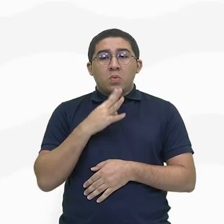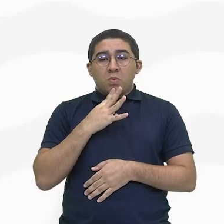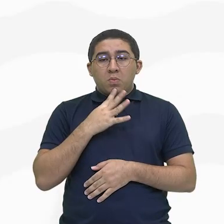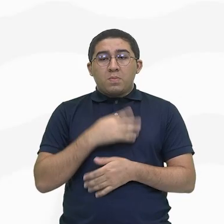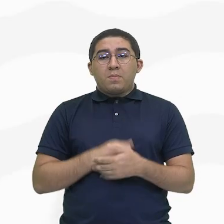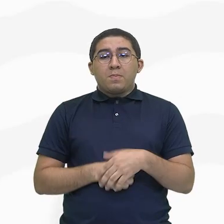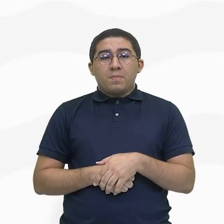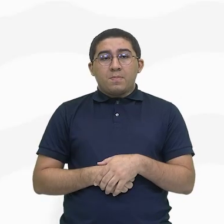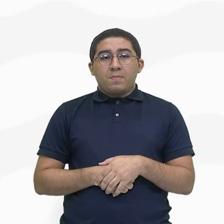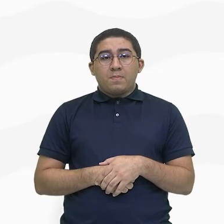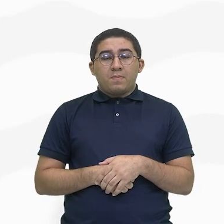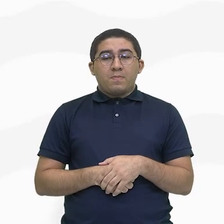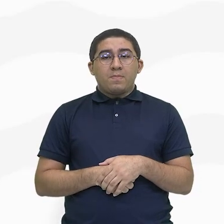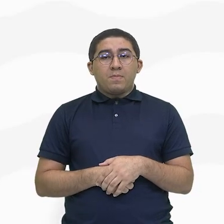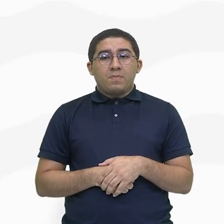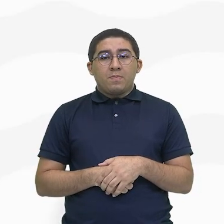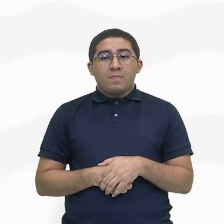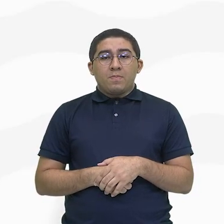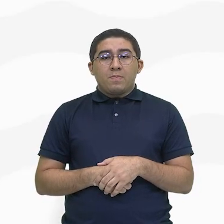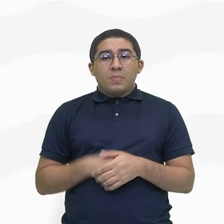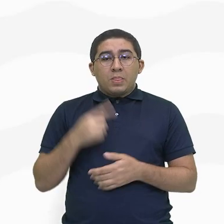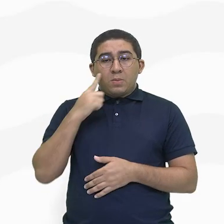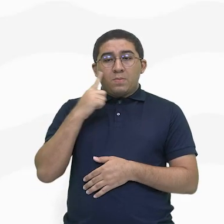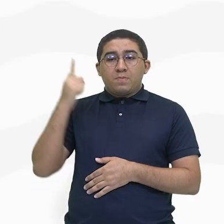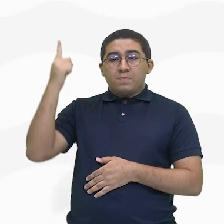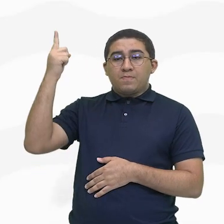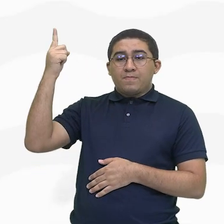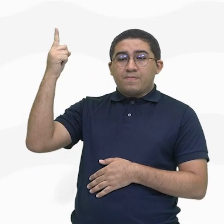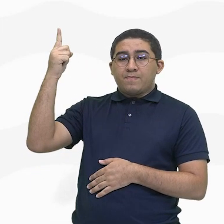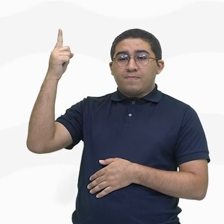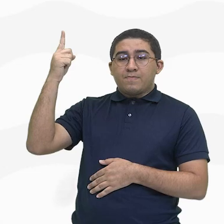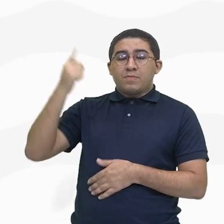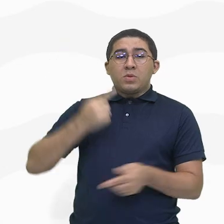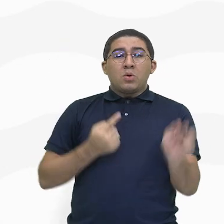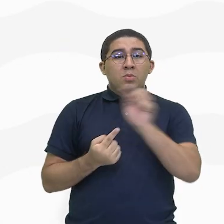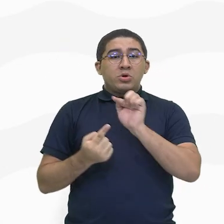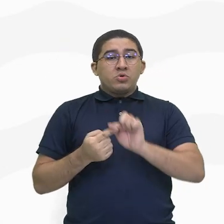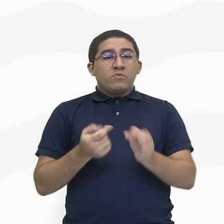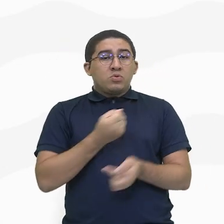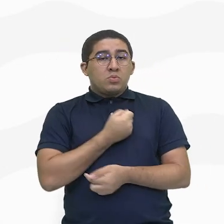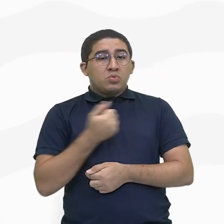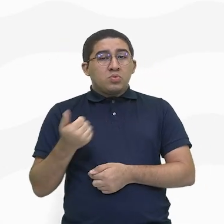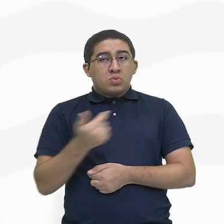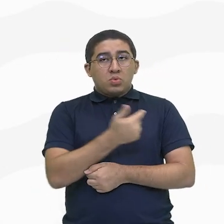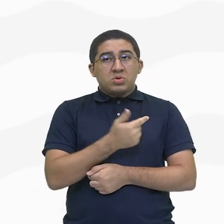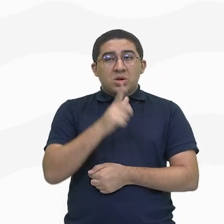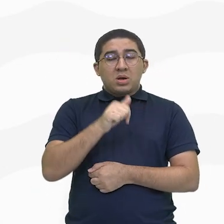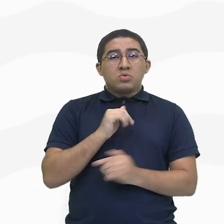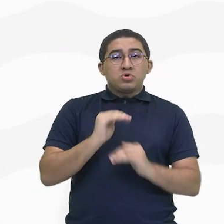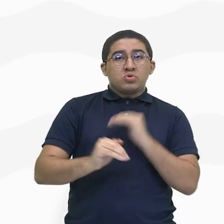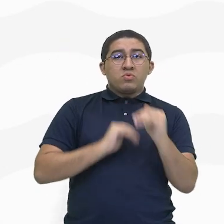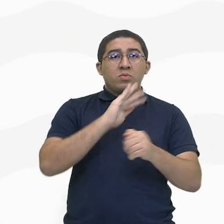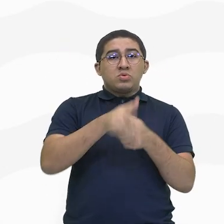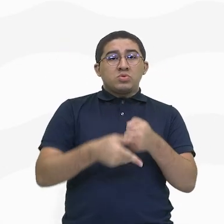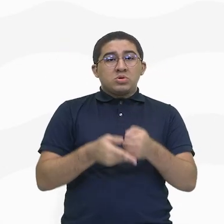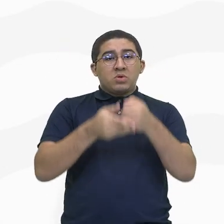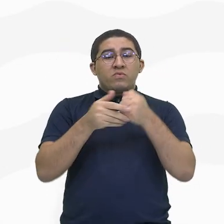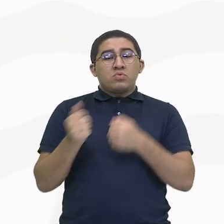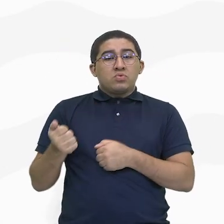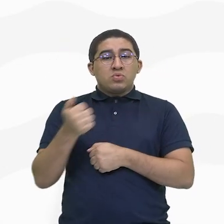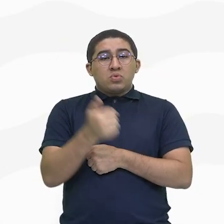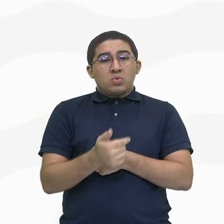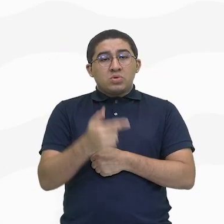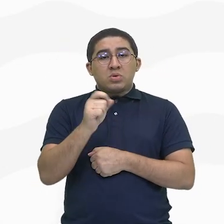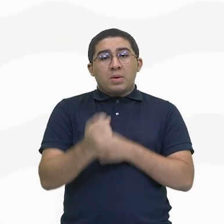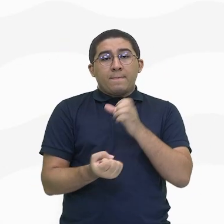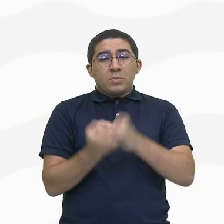lá. Então, o que é o Objetivo de Desenvolvimento Sustentável 12, que diz que é produção